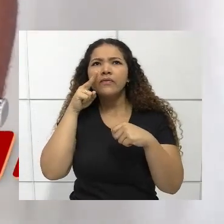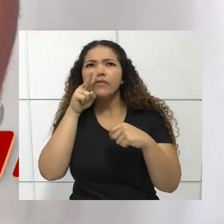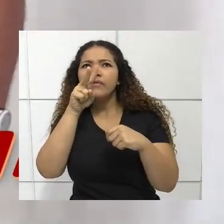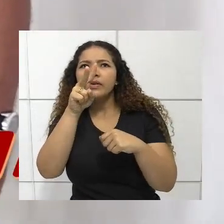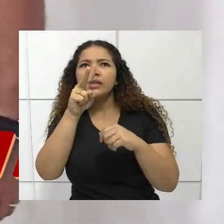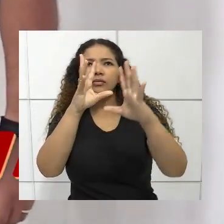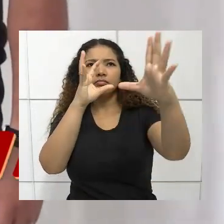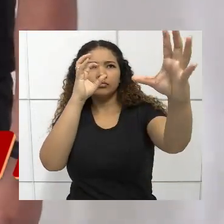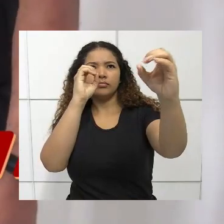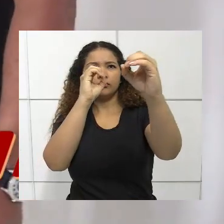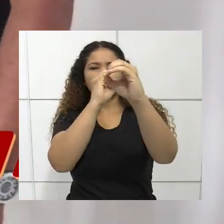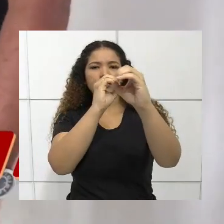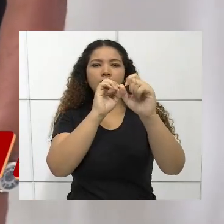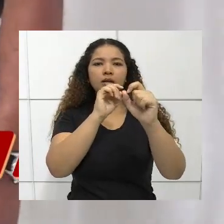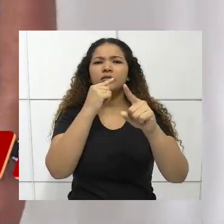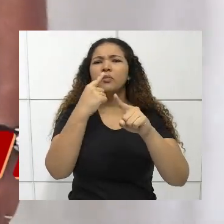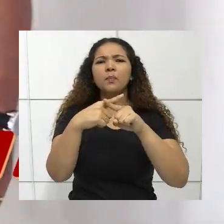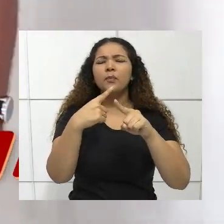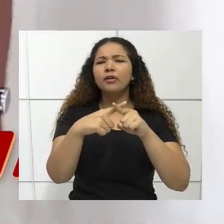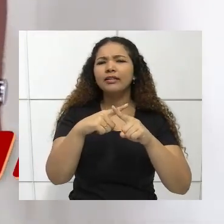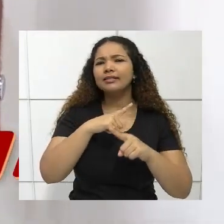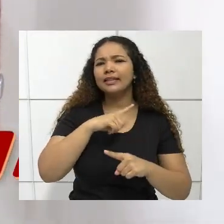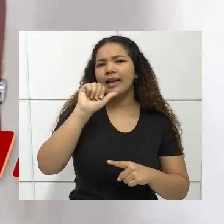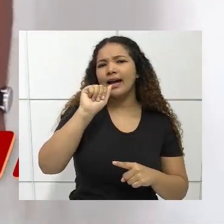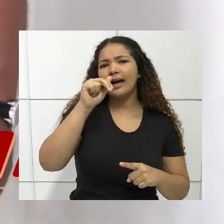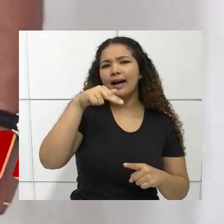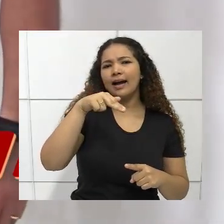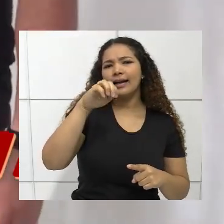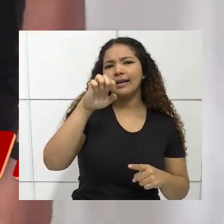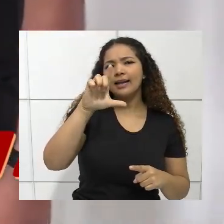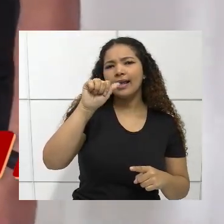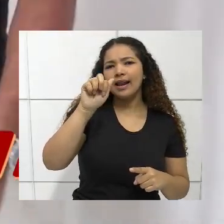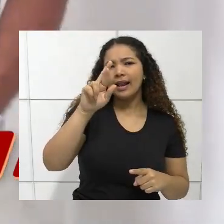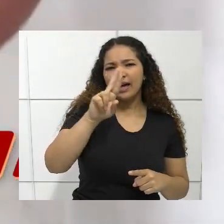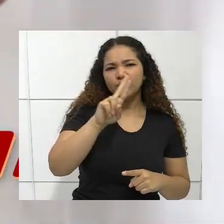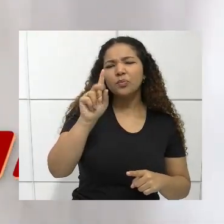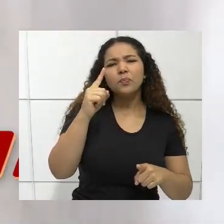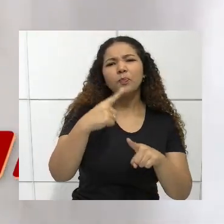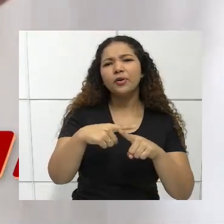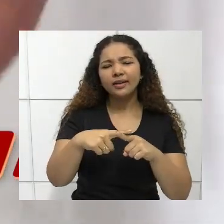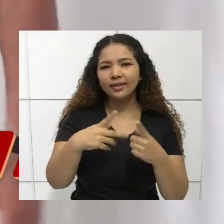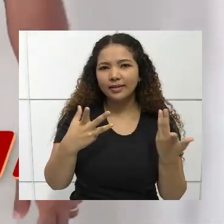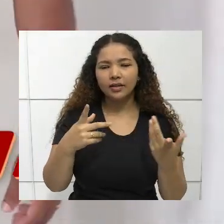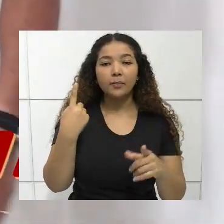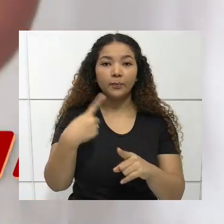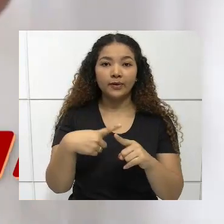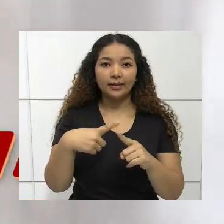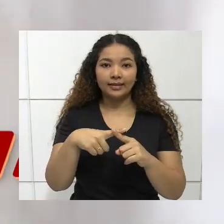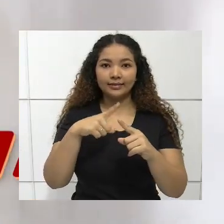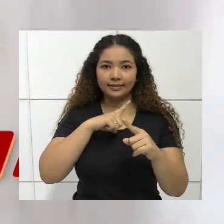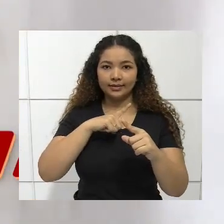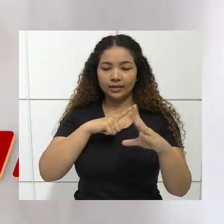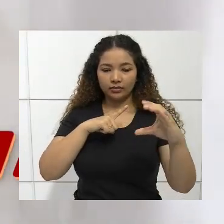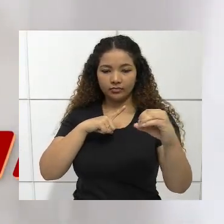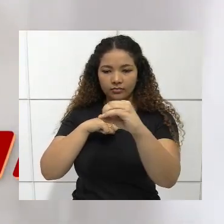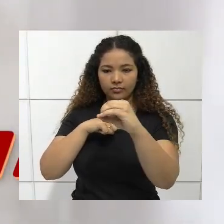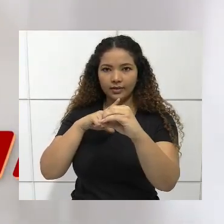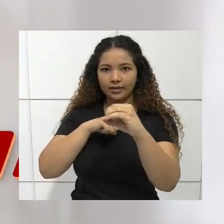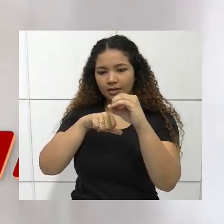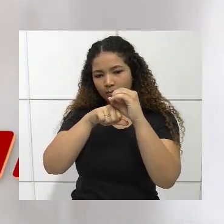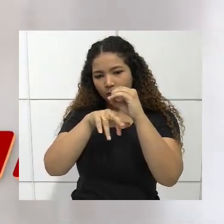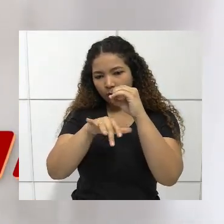forma. Então, por que ele é anelar, né, ou anular, que eles chamam? É porque essa sombra que vai projetar